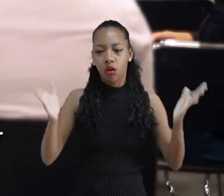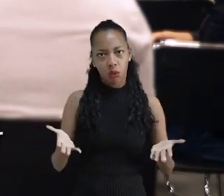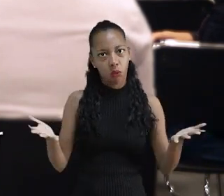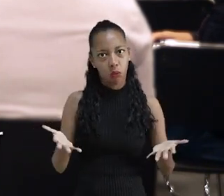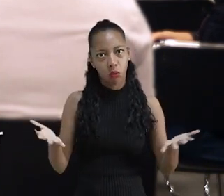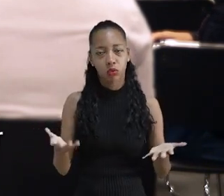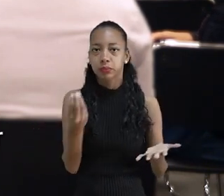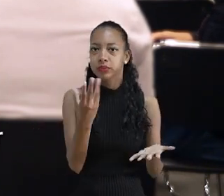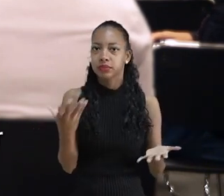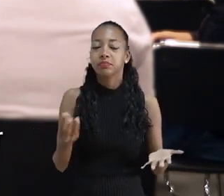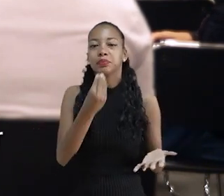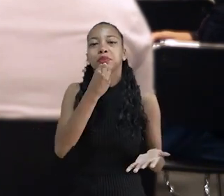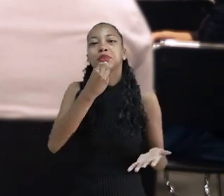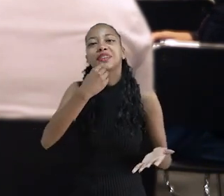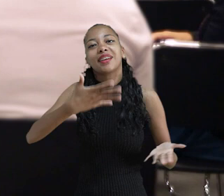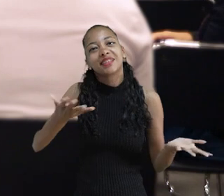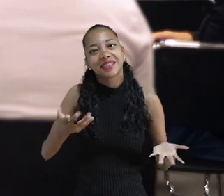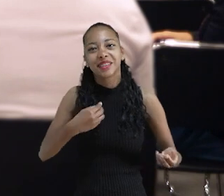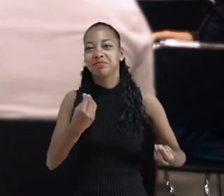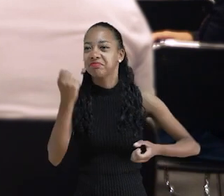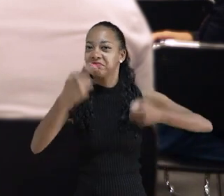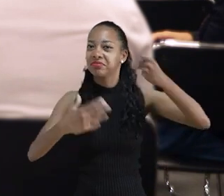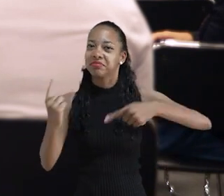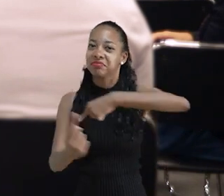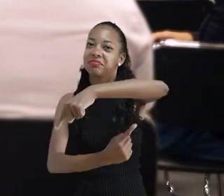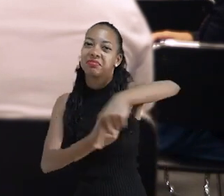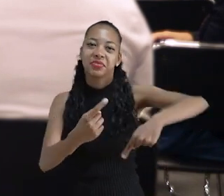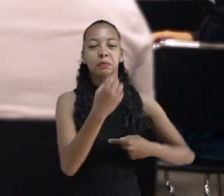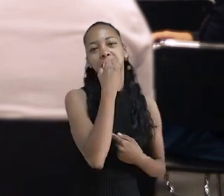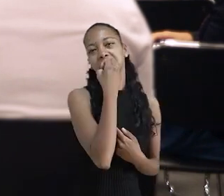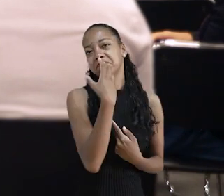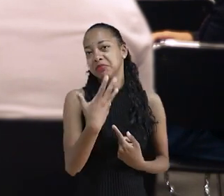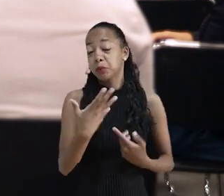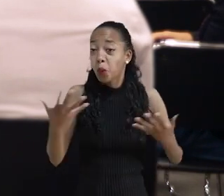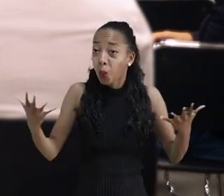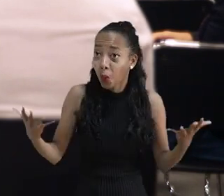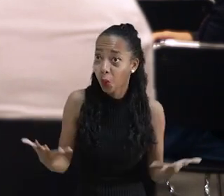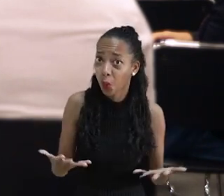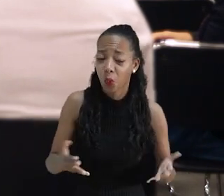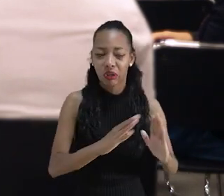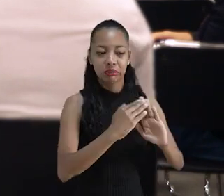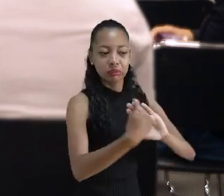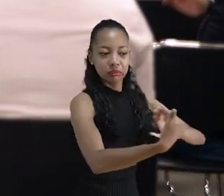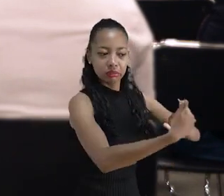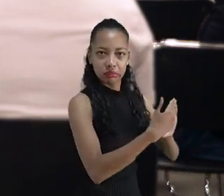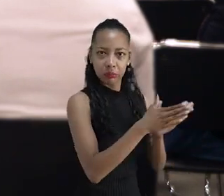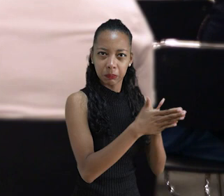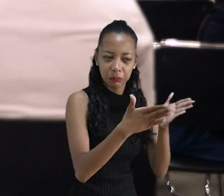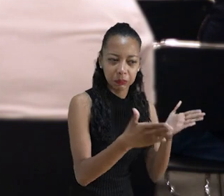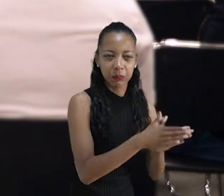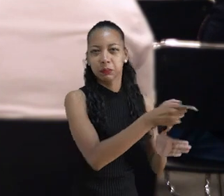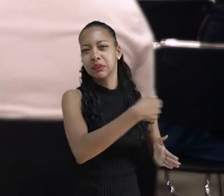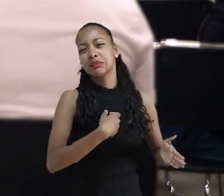tenho agradecer a oportunidade de partilhar e aprender com todos e todas que aqui estão hoje a favela que tanto atravessa a cidade para